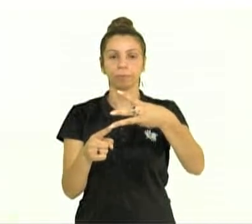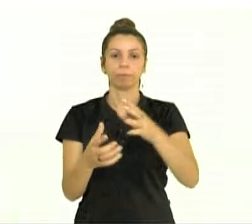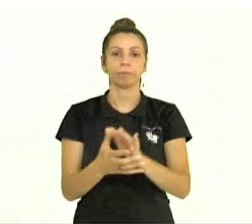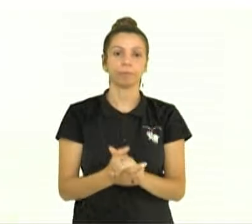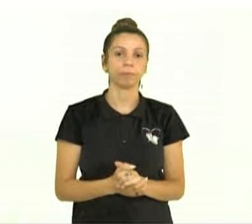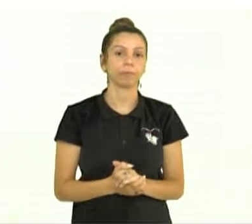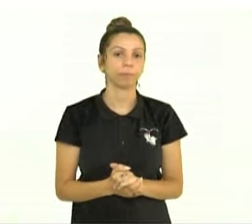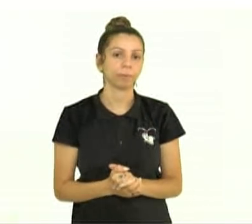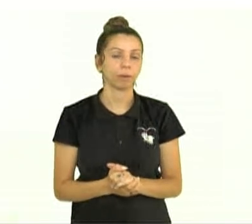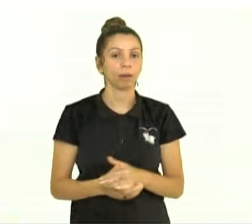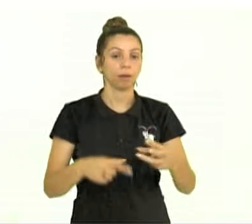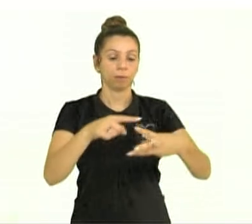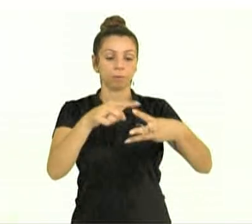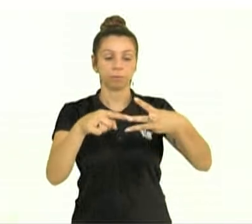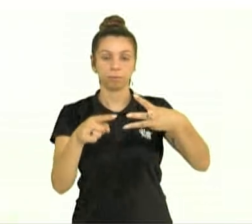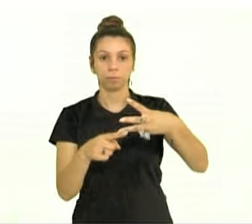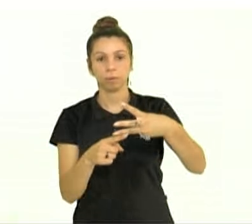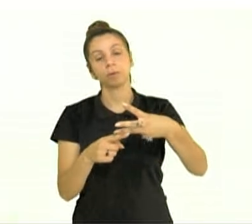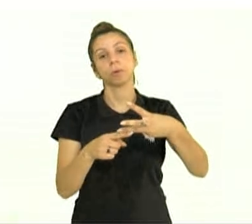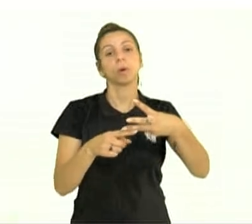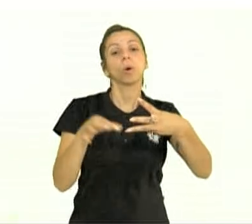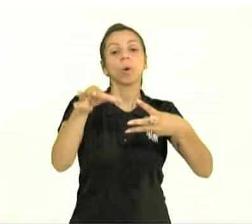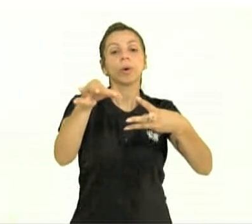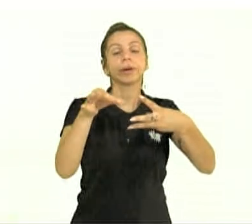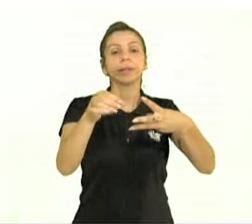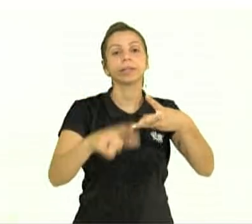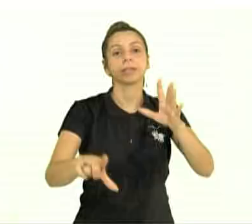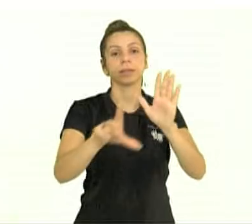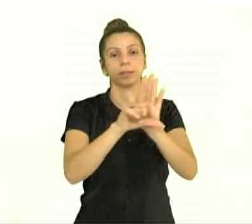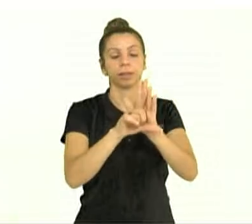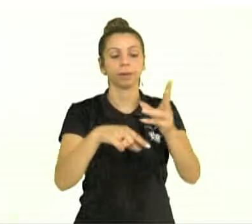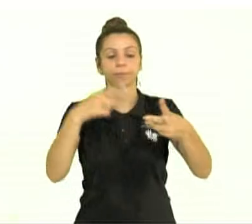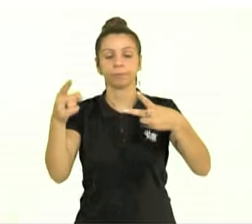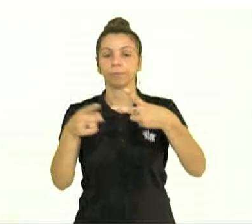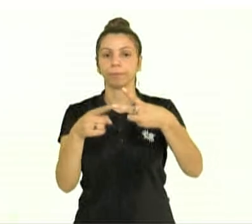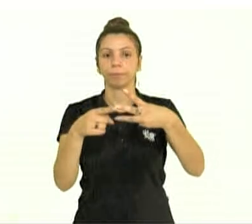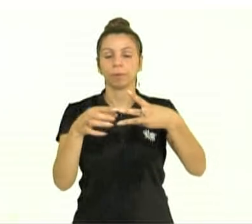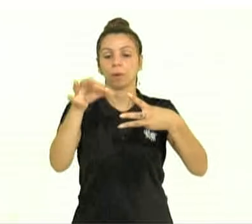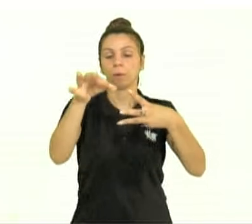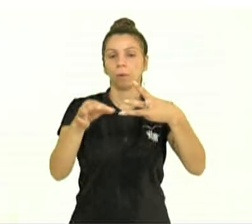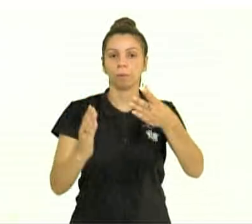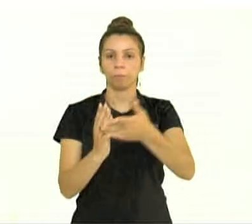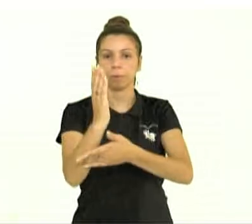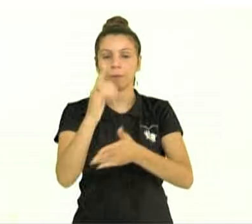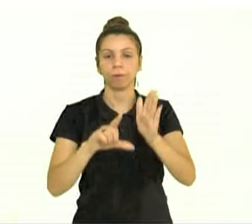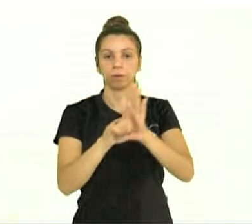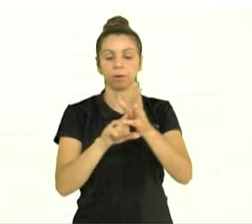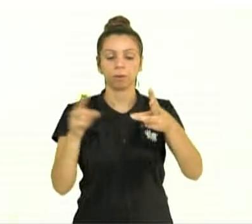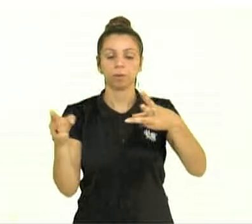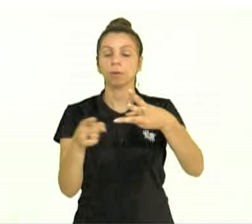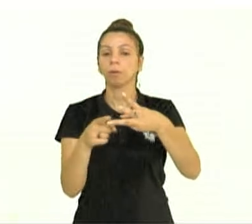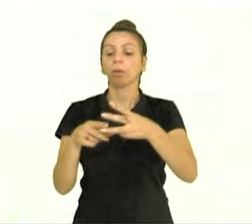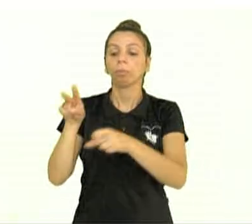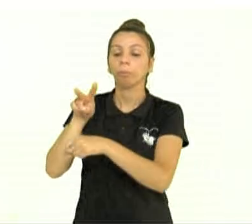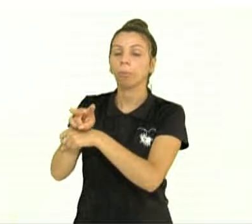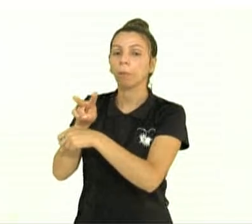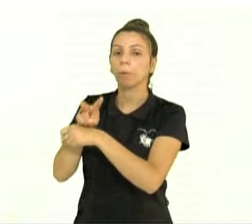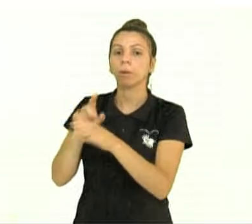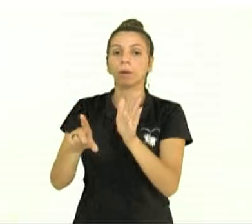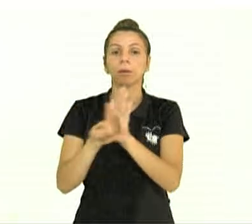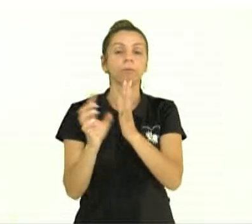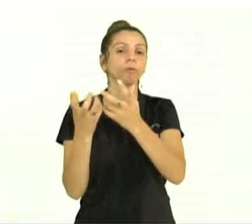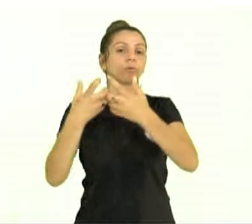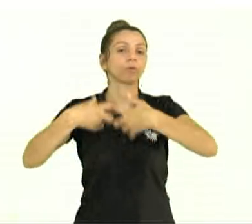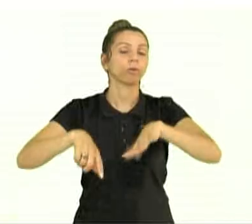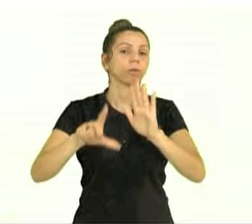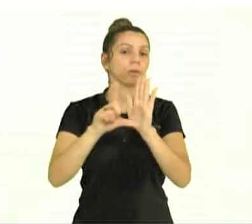judiciário. Executivo administra e executa as leis, legislativo elabora e aprova as leis e o judiciário para fiscalizar o cumprimento